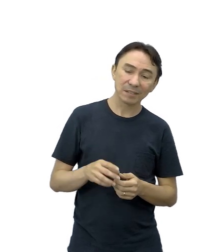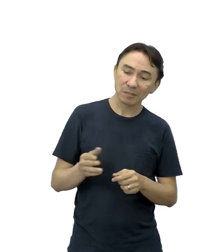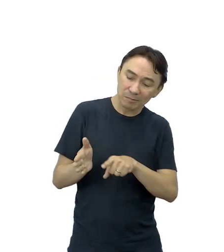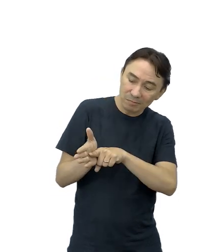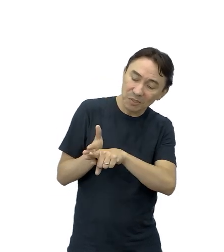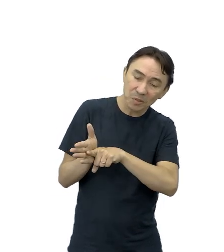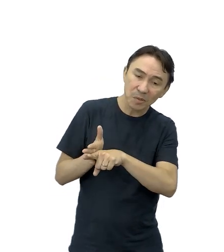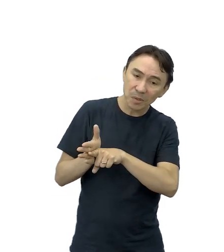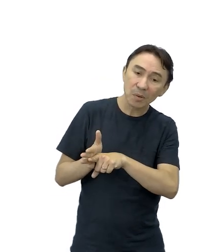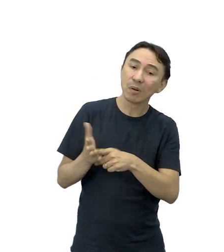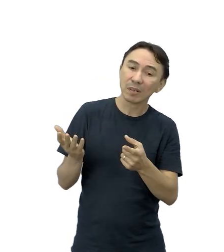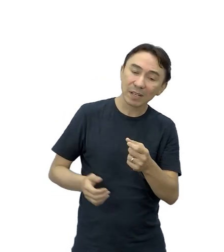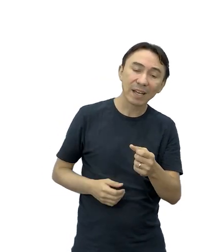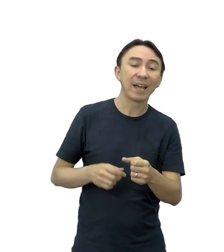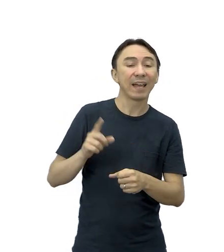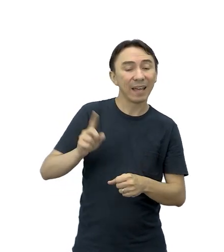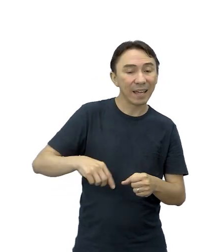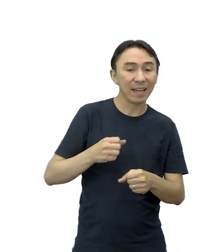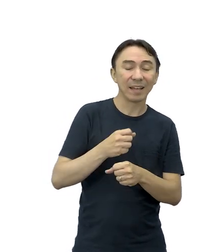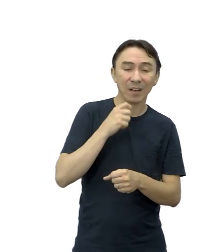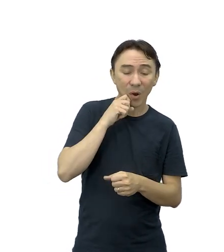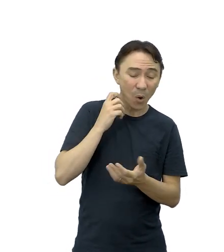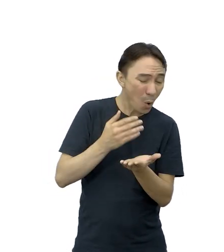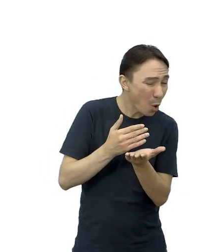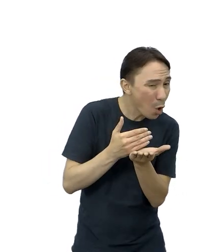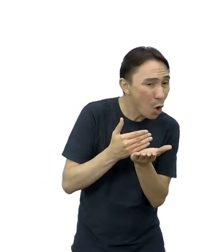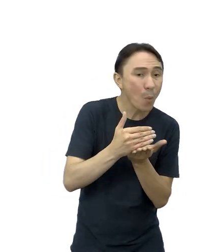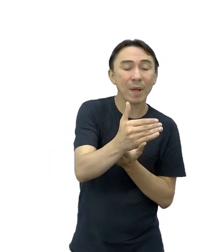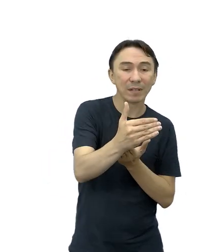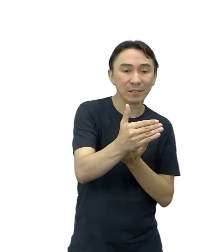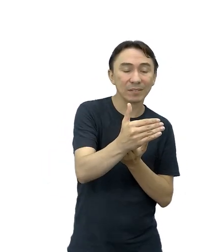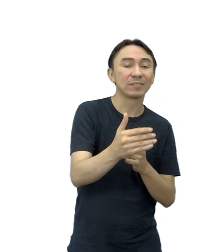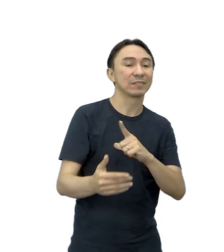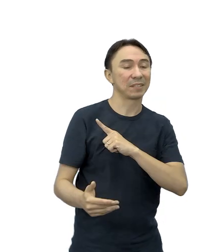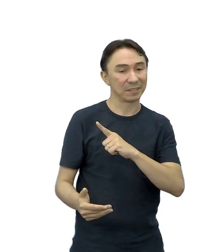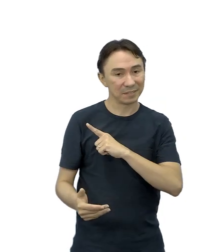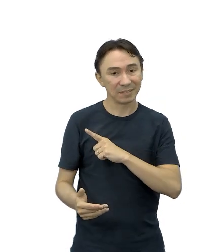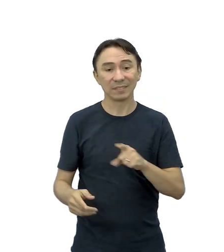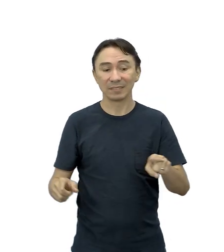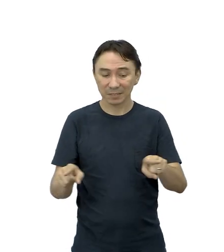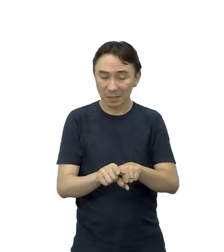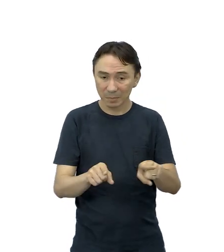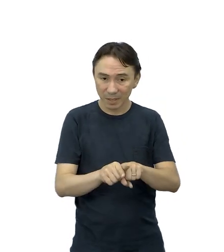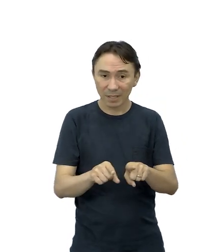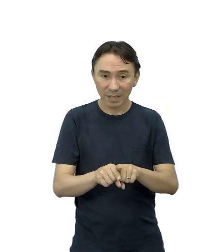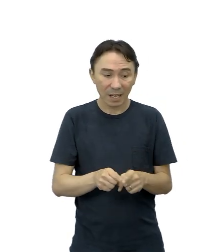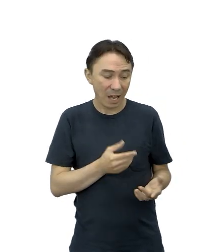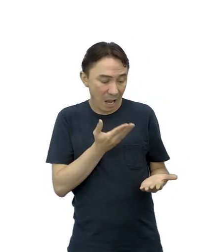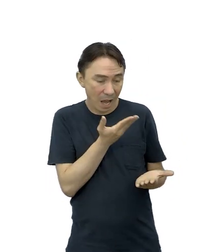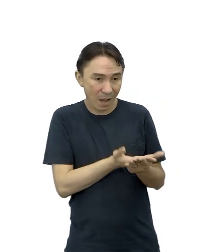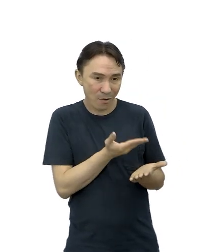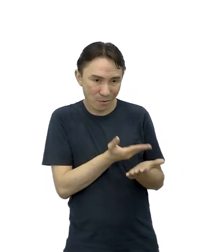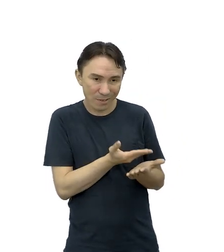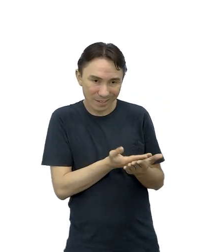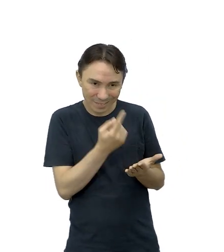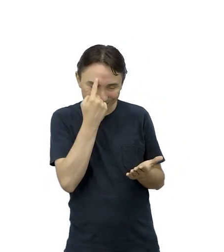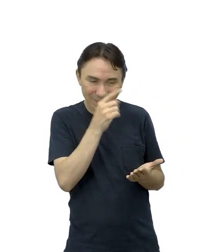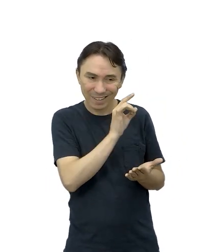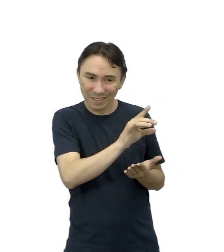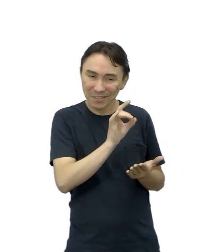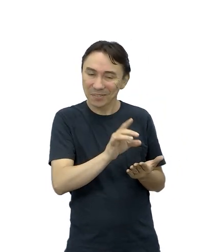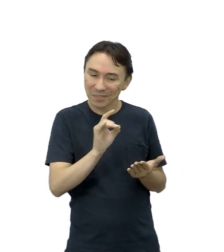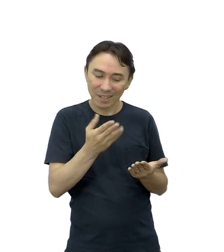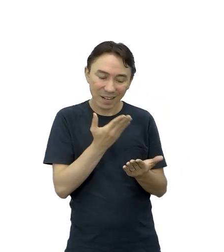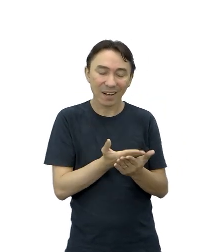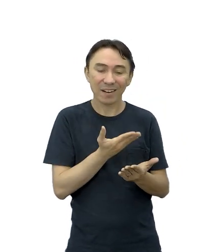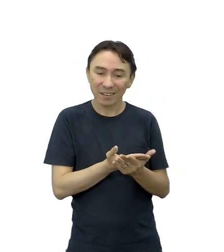isso que também no início de cada aula nós fazemos isso, né? Aí nós conseguimos coletar os dados das dificuldades, das